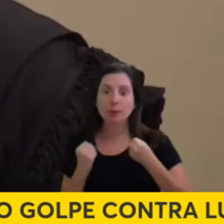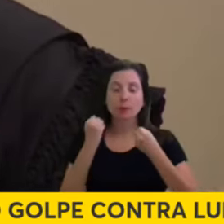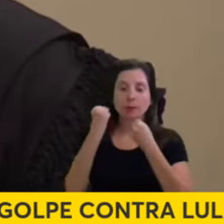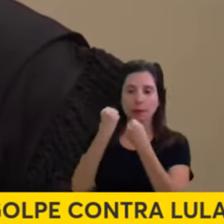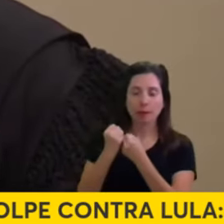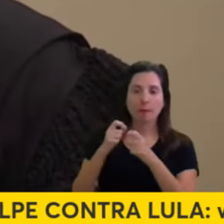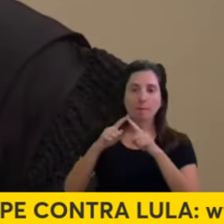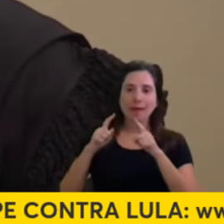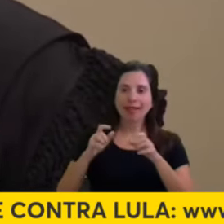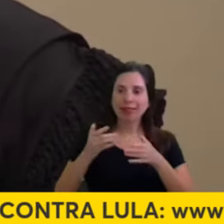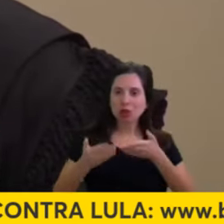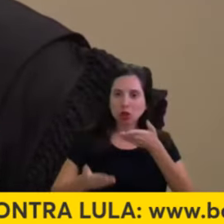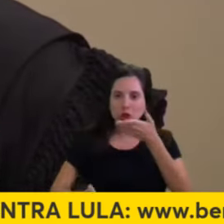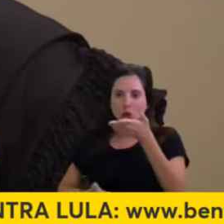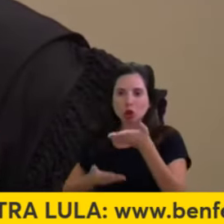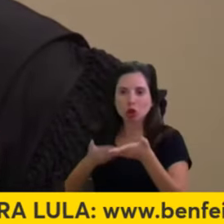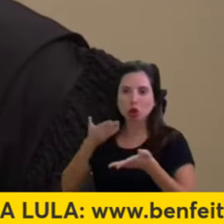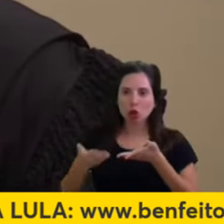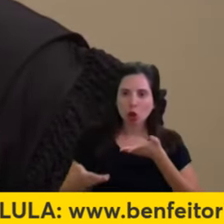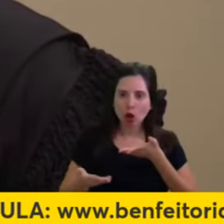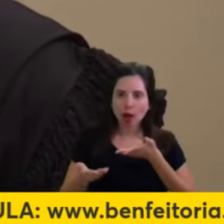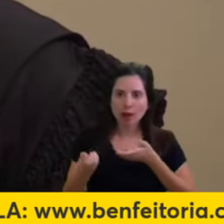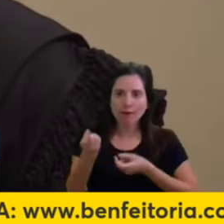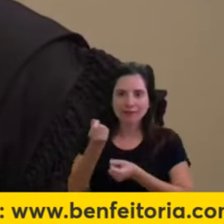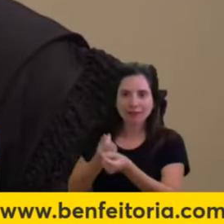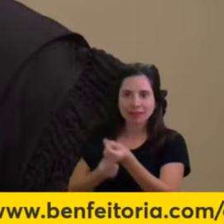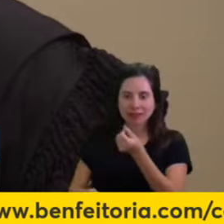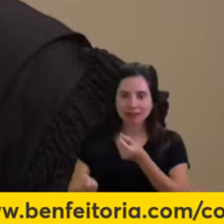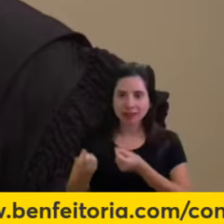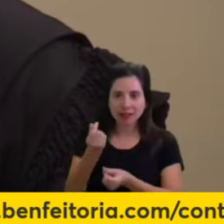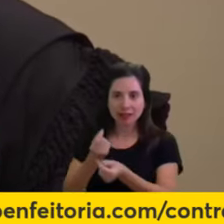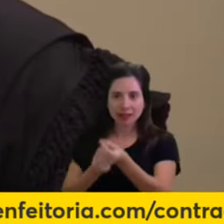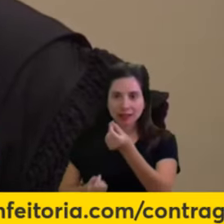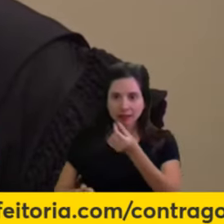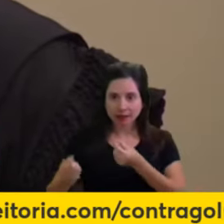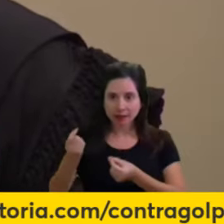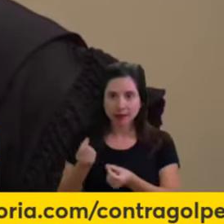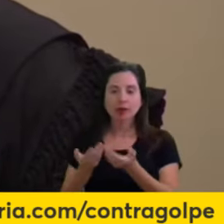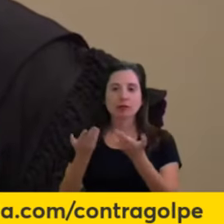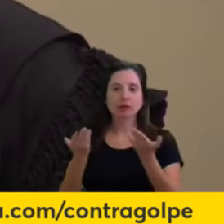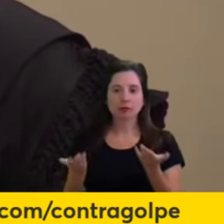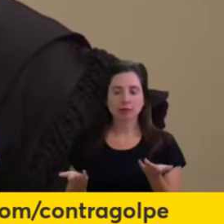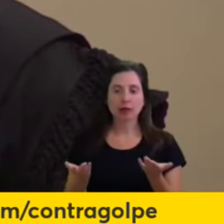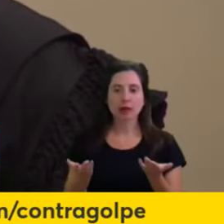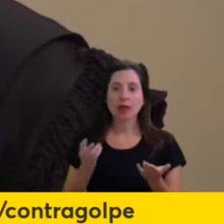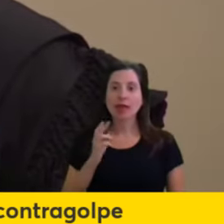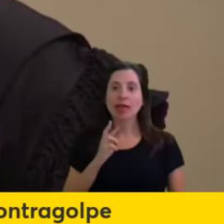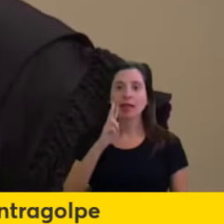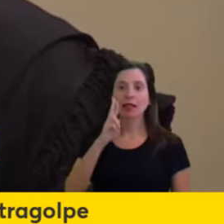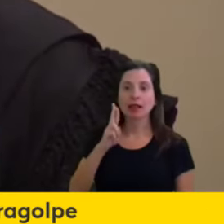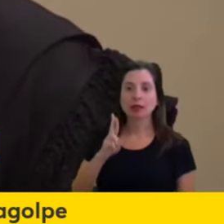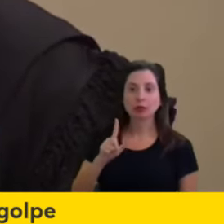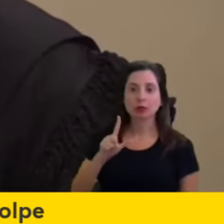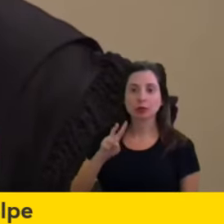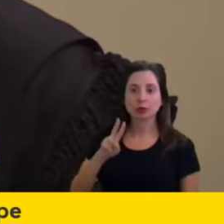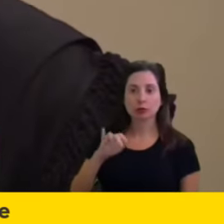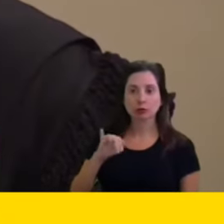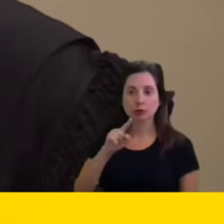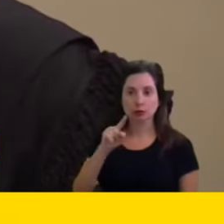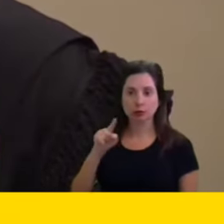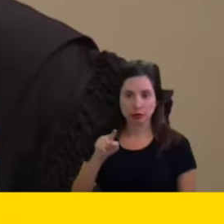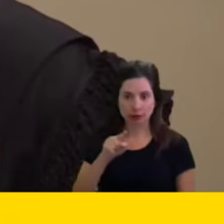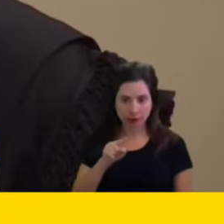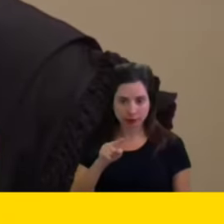financeira Visa dizimar concorrente em ofensa Irreversível à legitimidade do pleito relator Ministro Luiz Jorge musi a